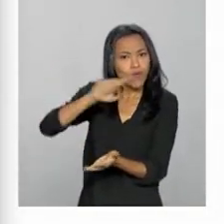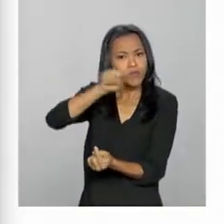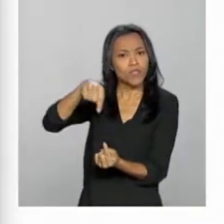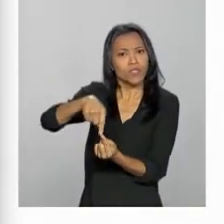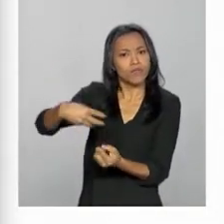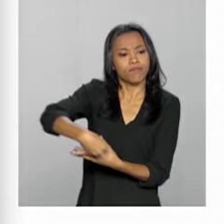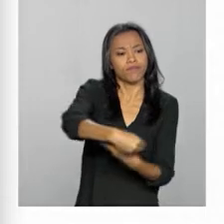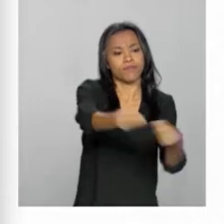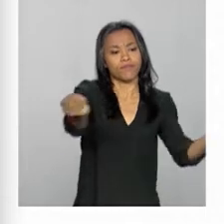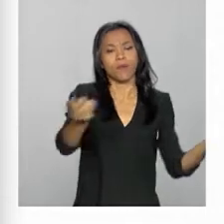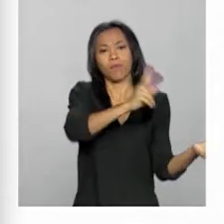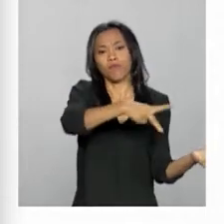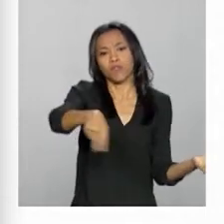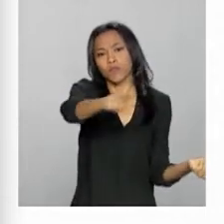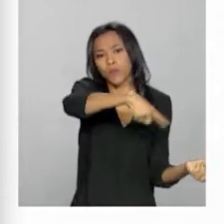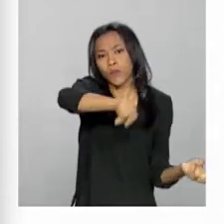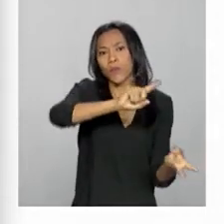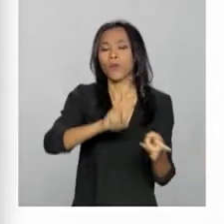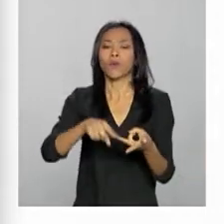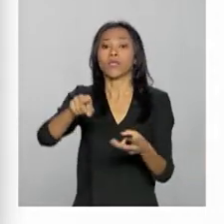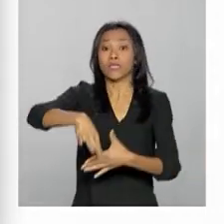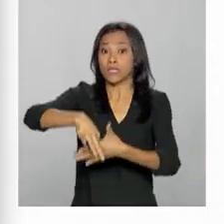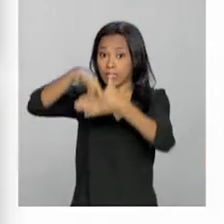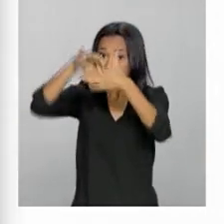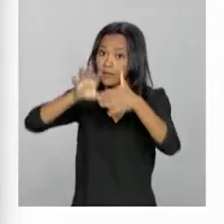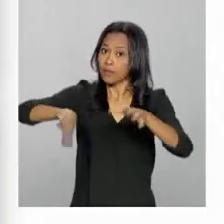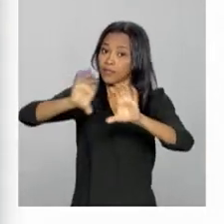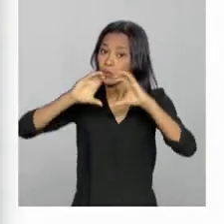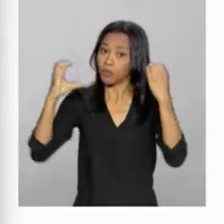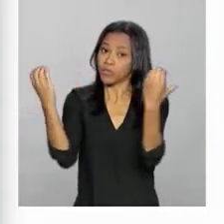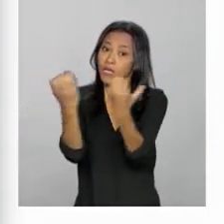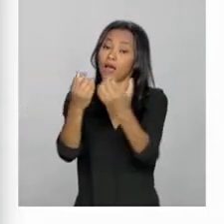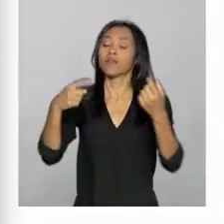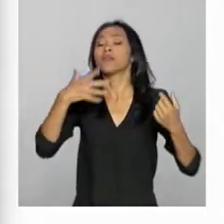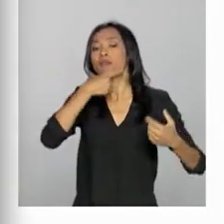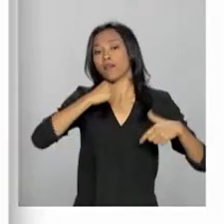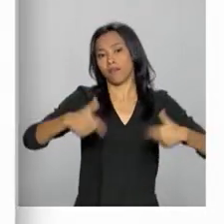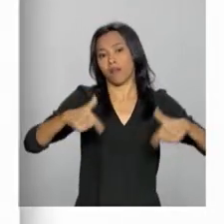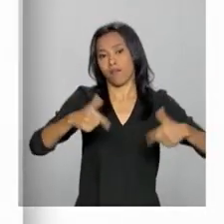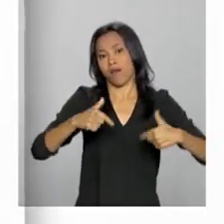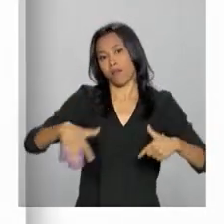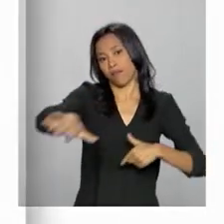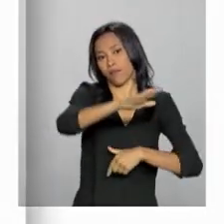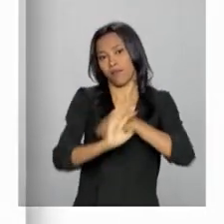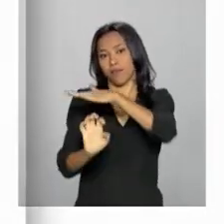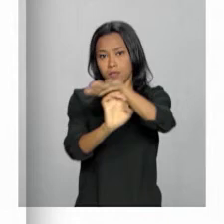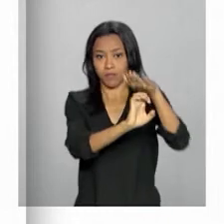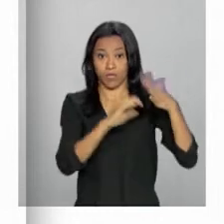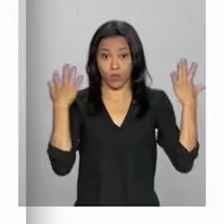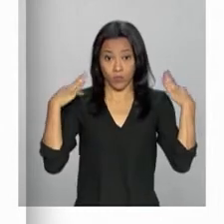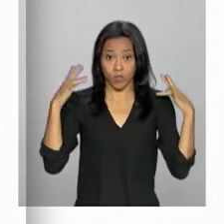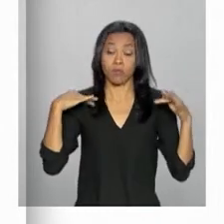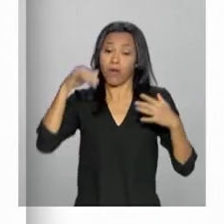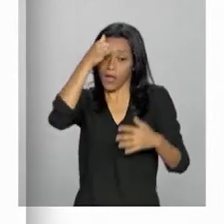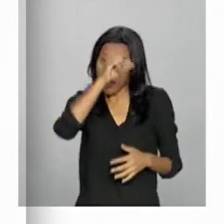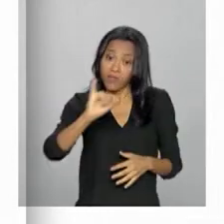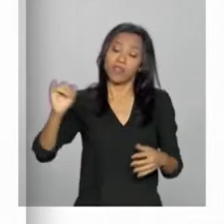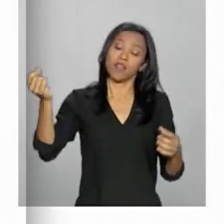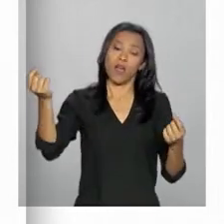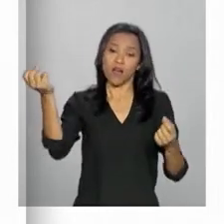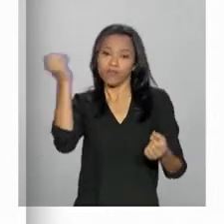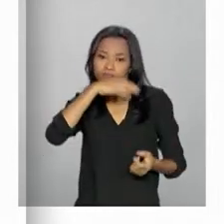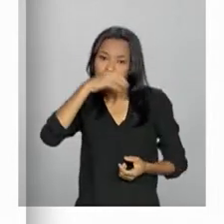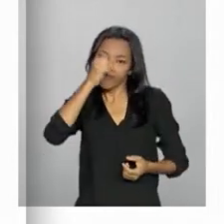professores, gestores públicos, líderes comunitários e trabalhadores do setor, com orientações para a prevenção da exploração